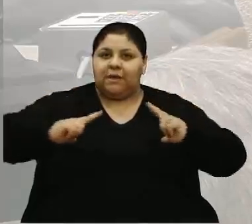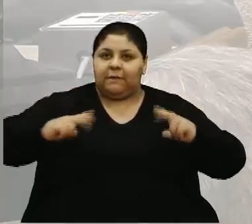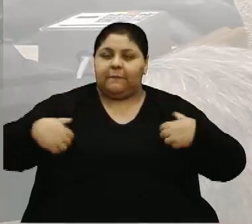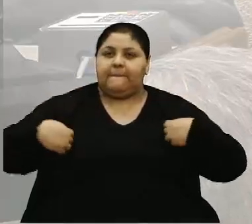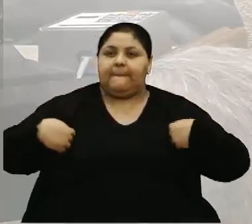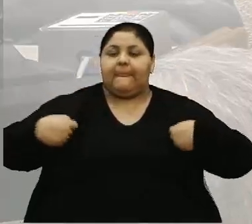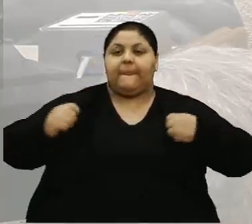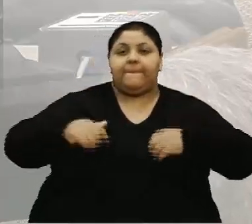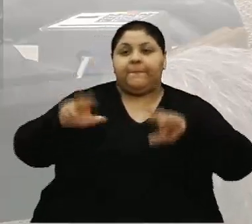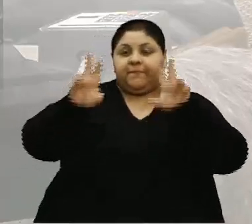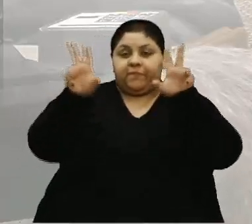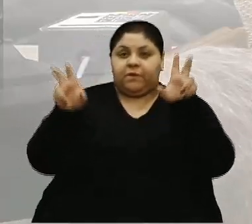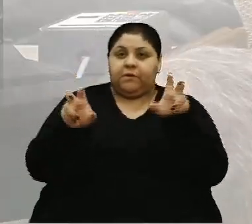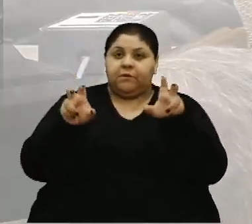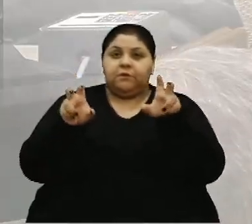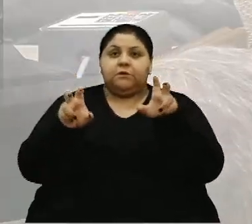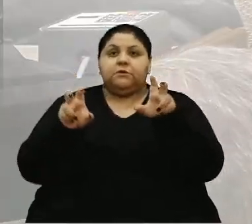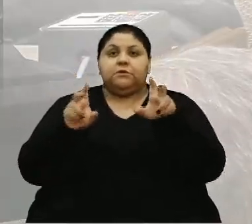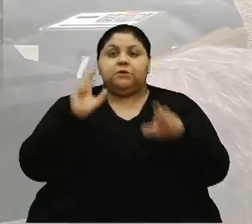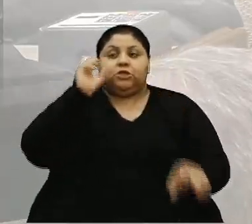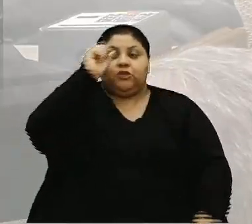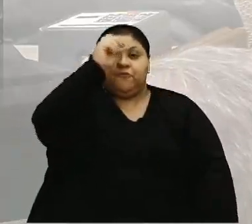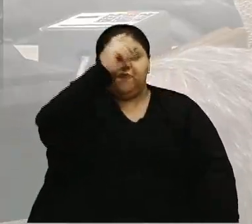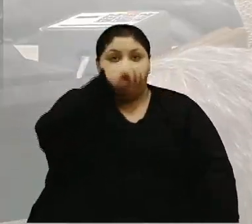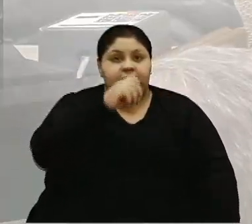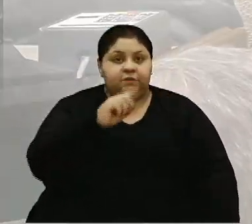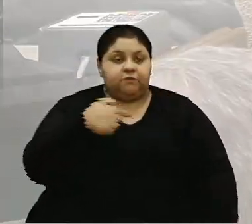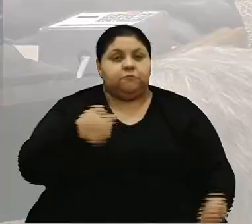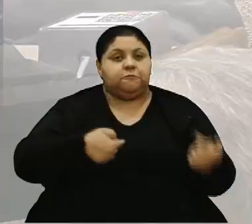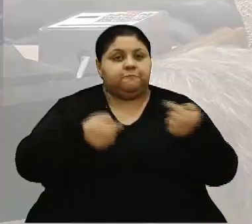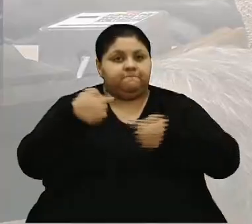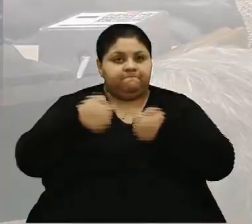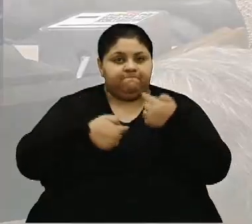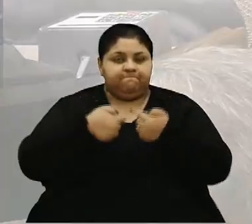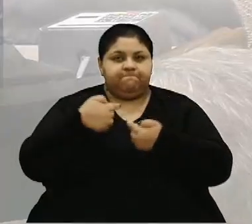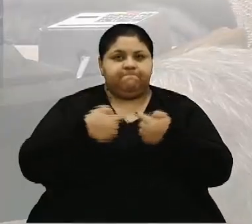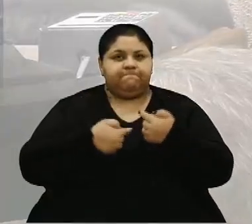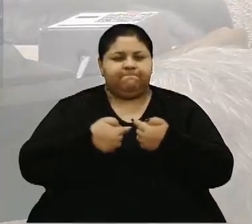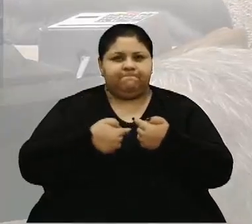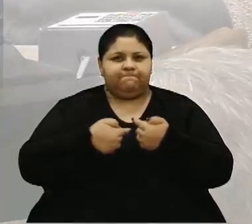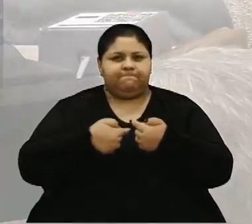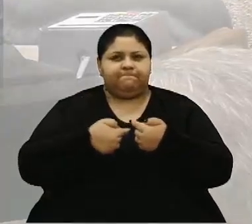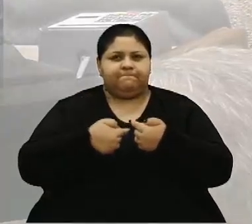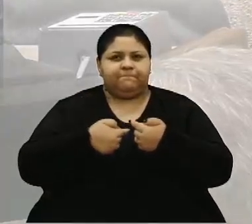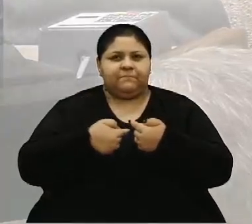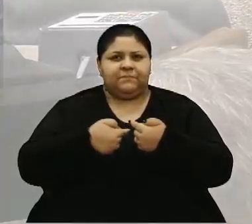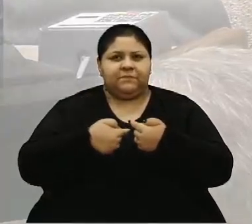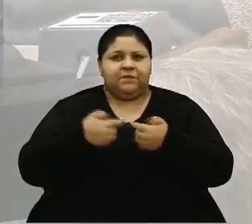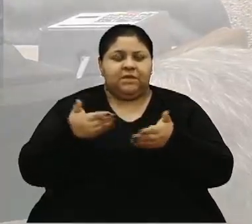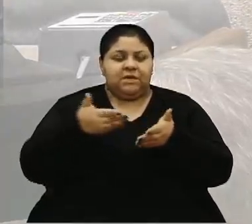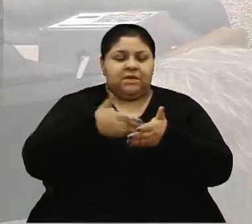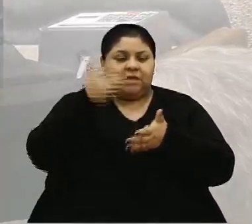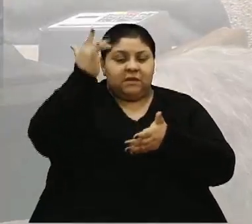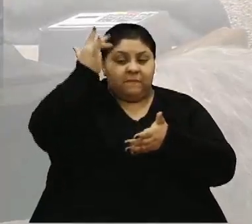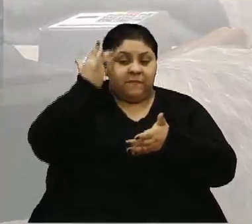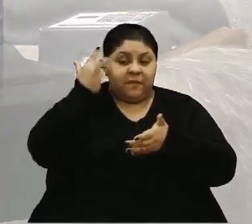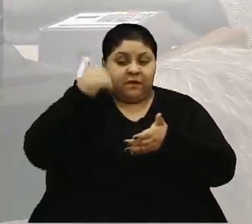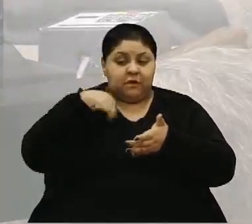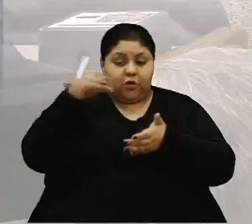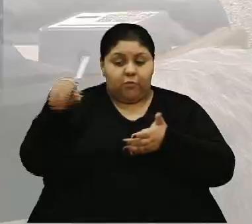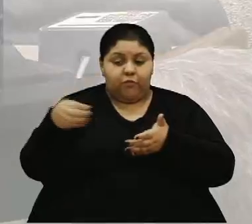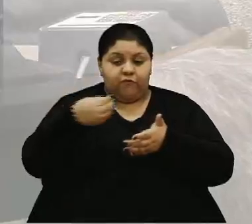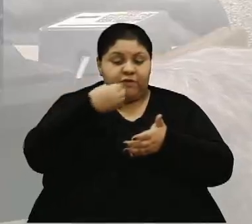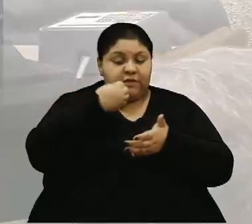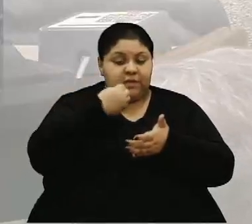É um tema difícil de debater, um tema que até amanhã eu vou aproveitar e trazer